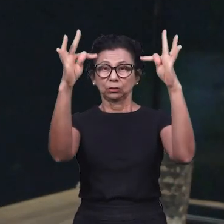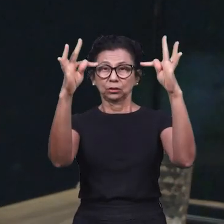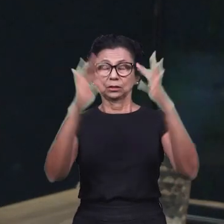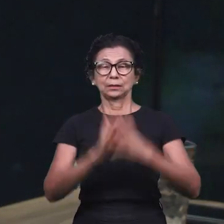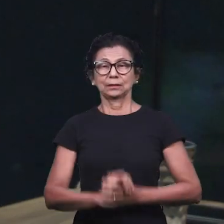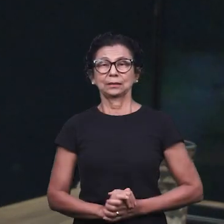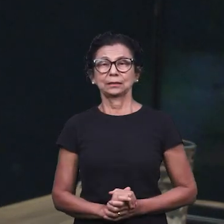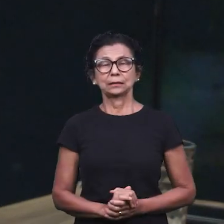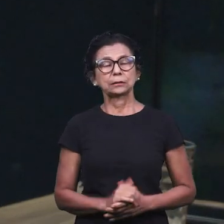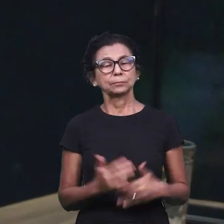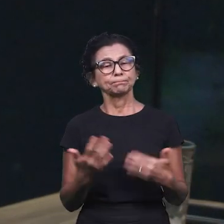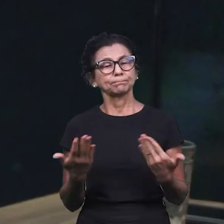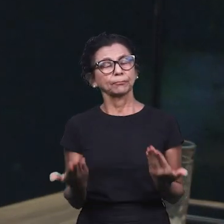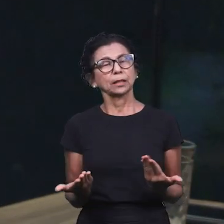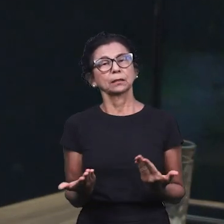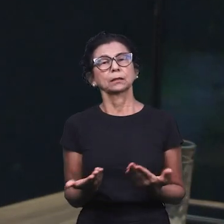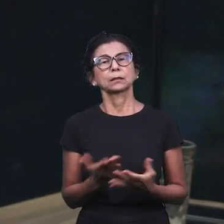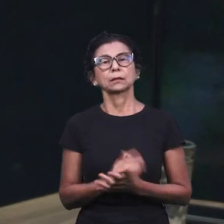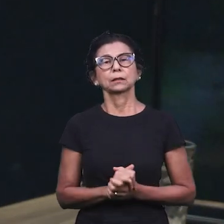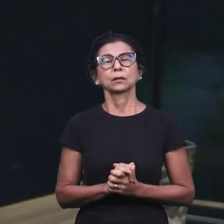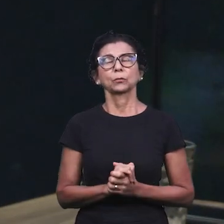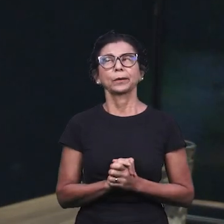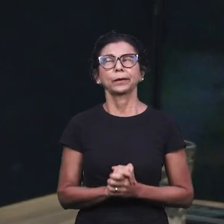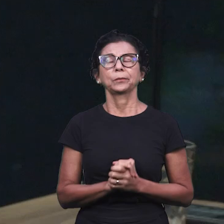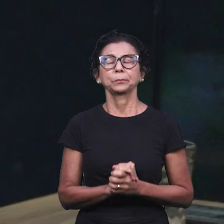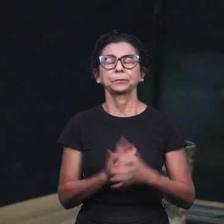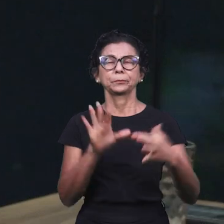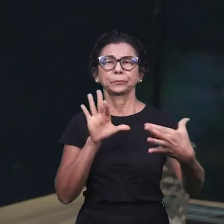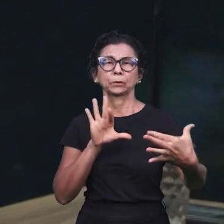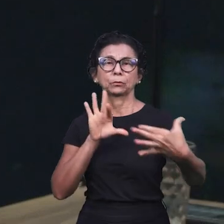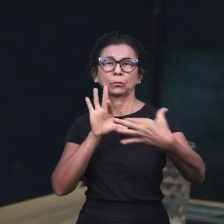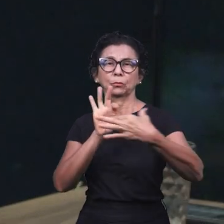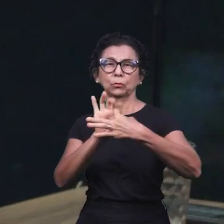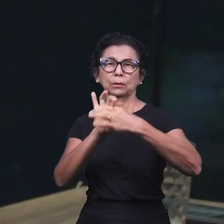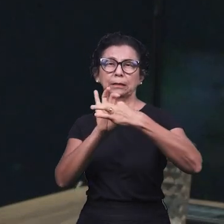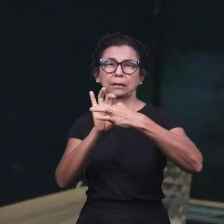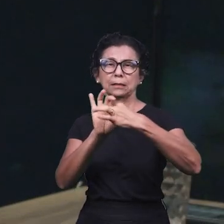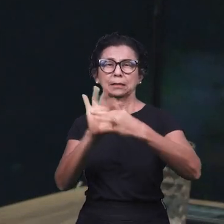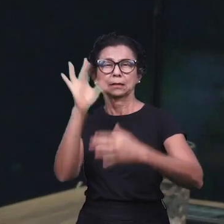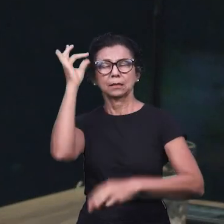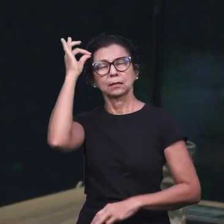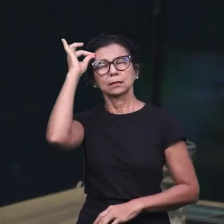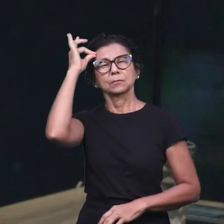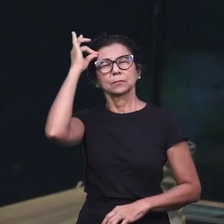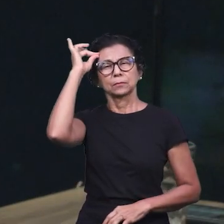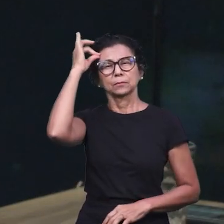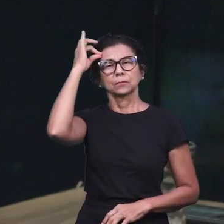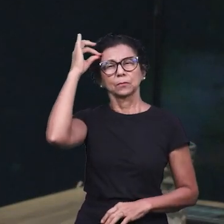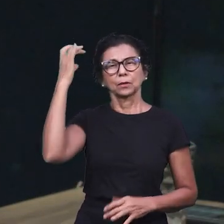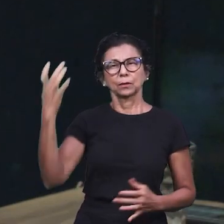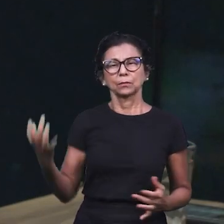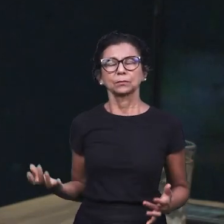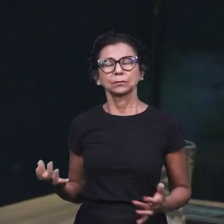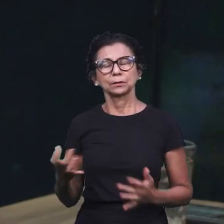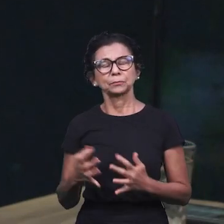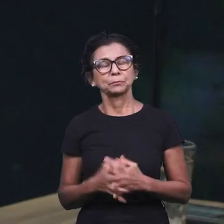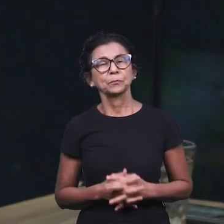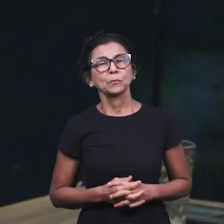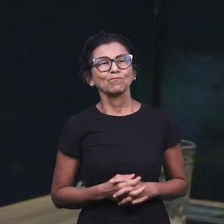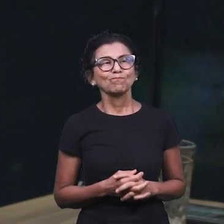estamos falando de uma conexão espiritual, né? Nos